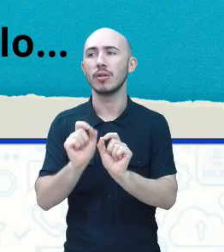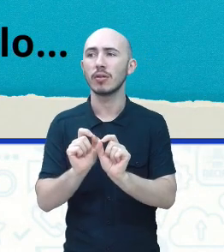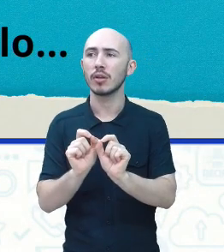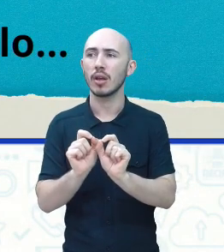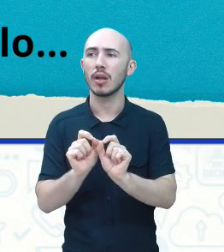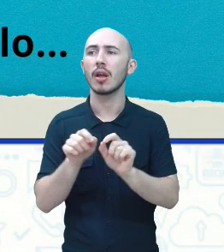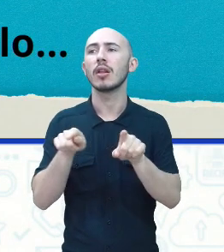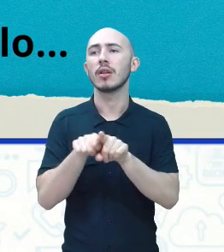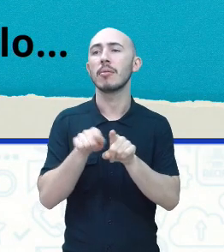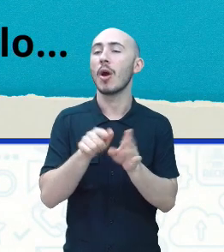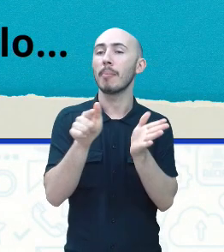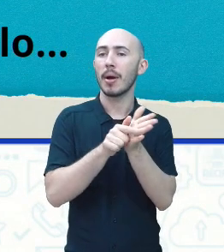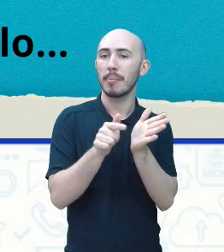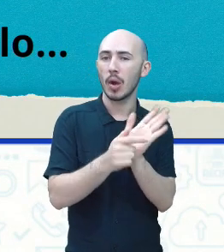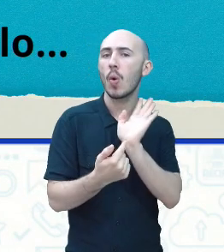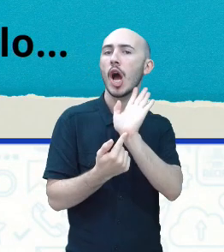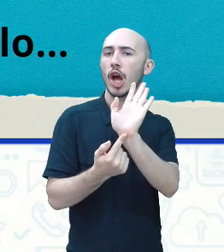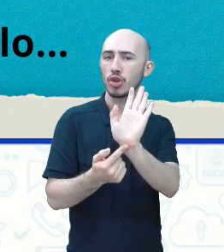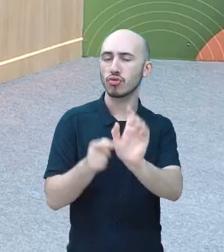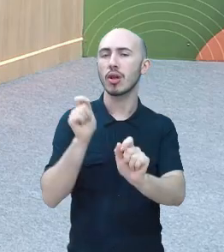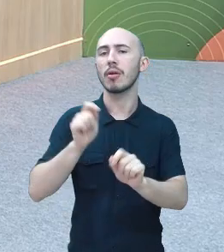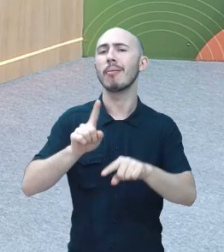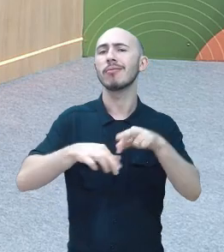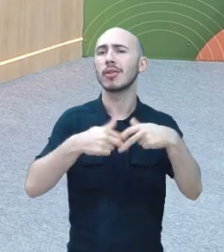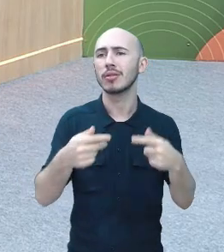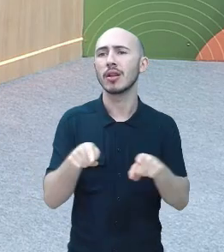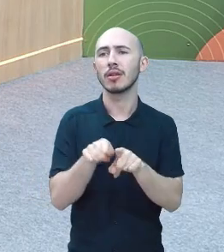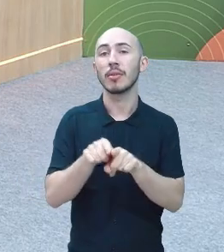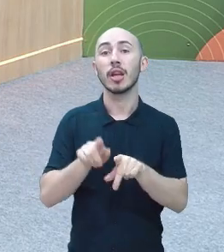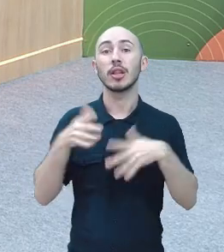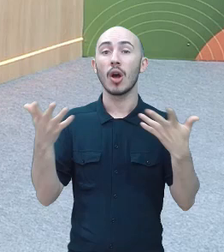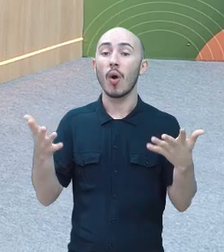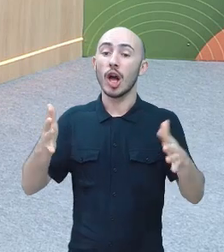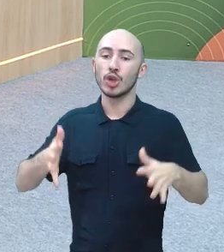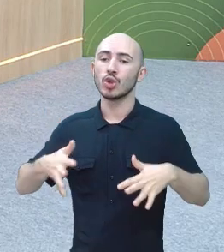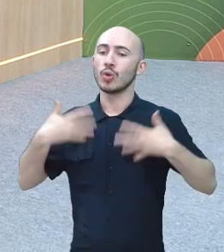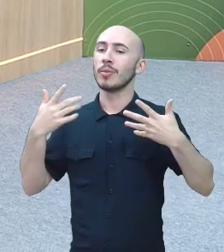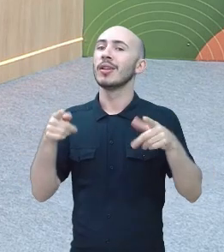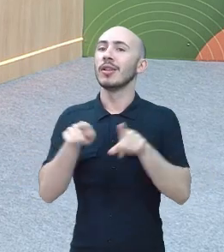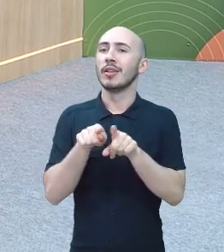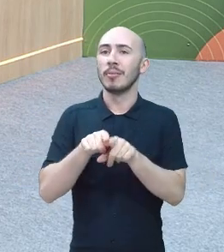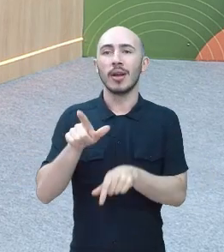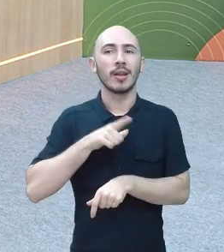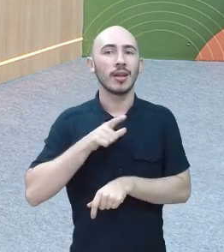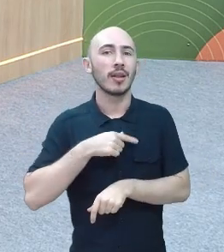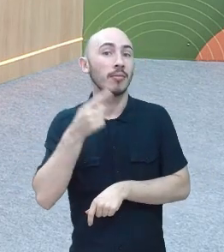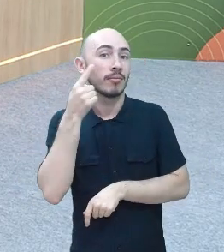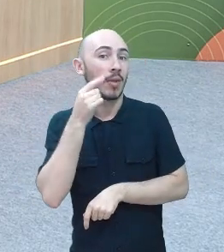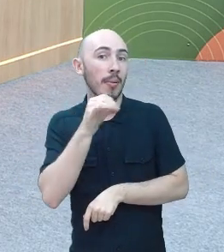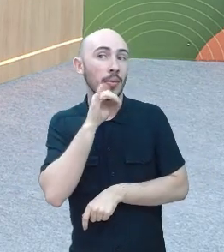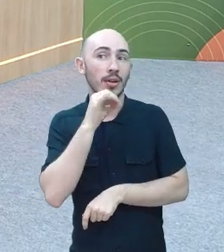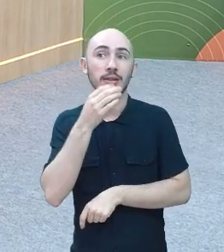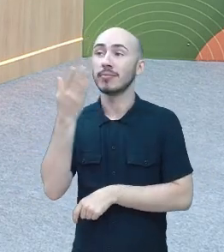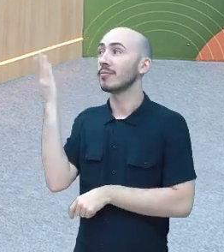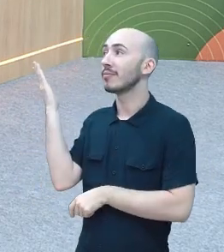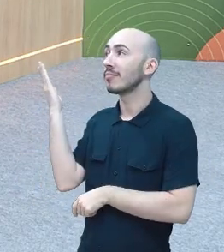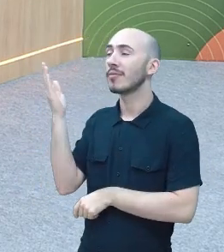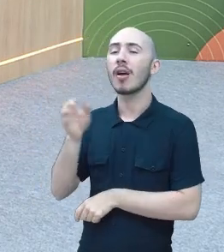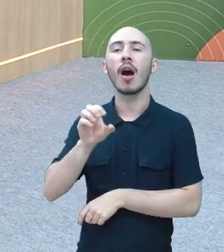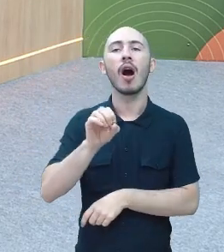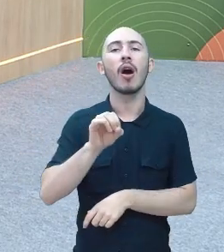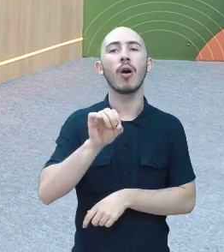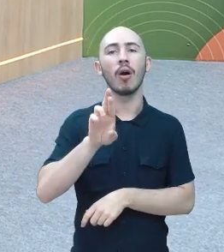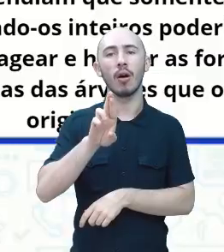no tutorial. E isso tem muito a ver com a surpresa que eu trouxe hoje para vocês. Como, por exemplo, os origamis,